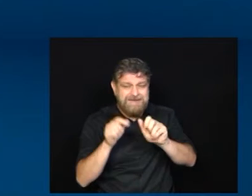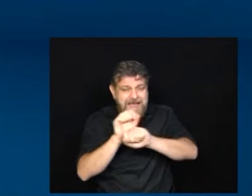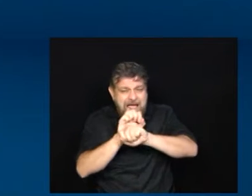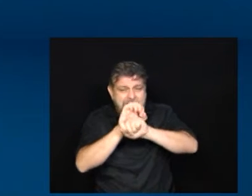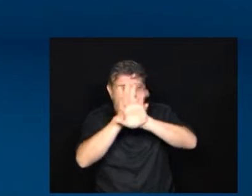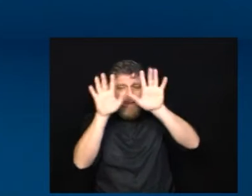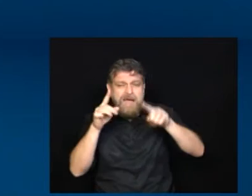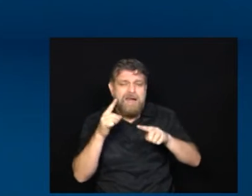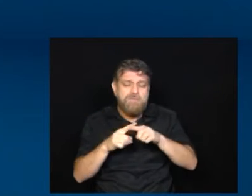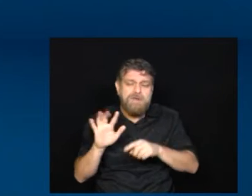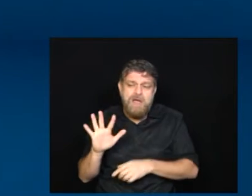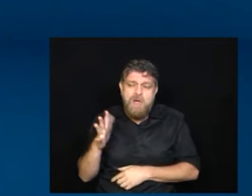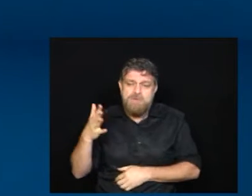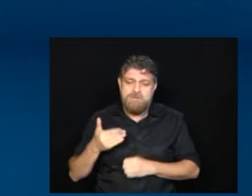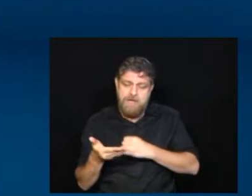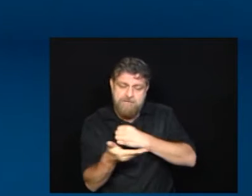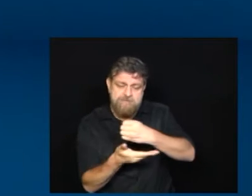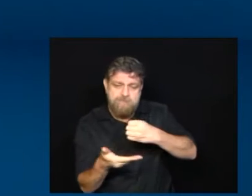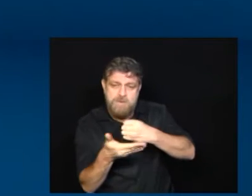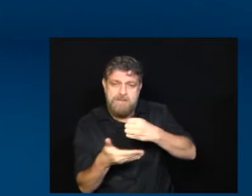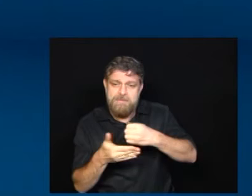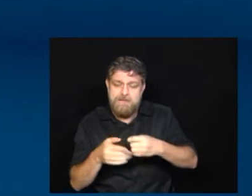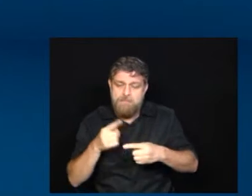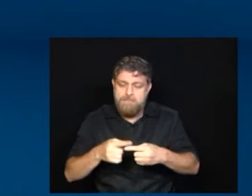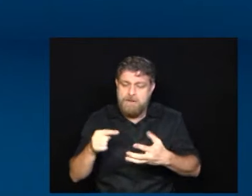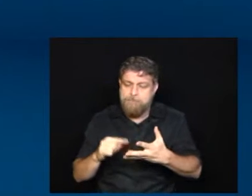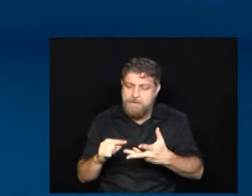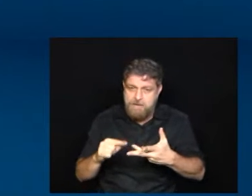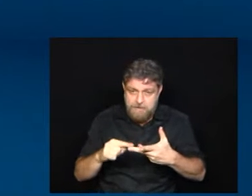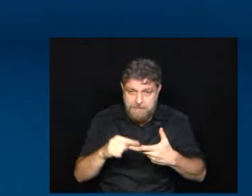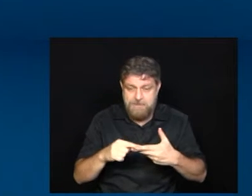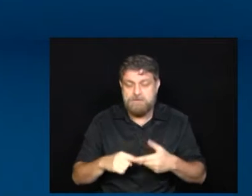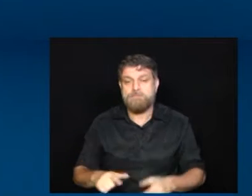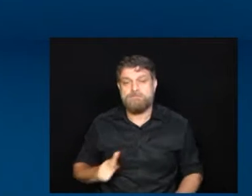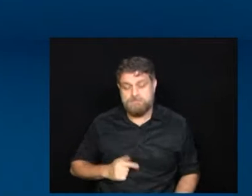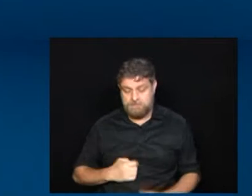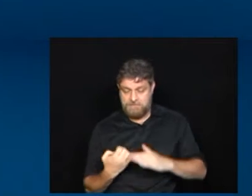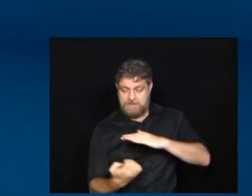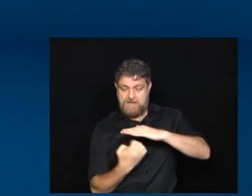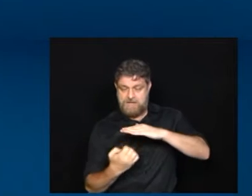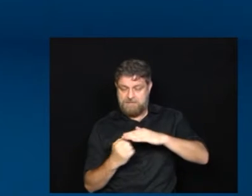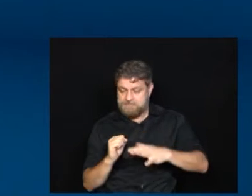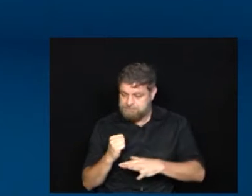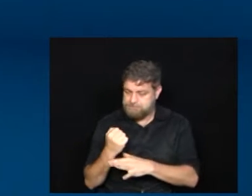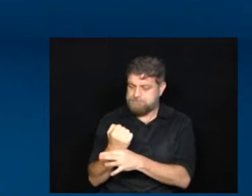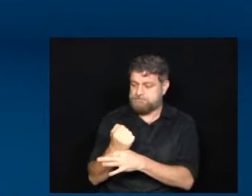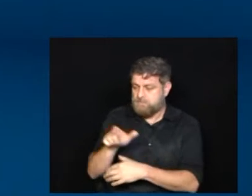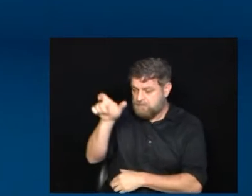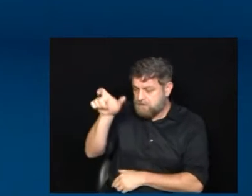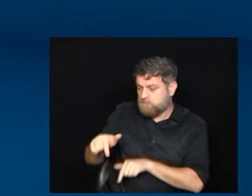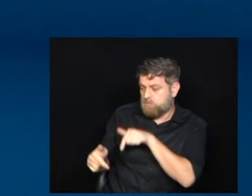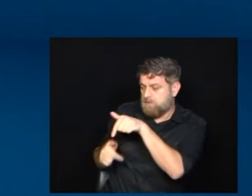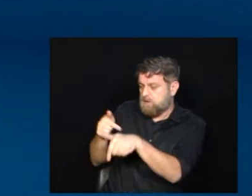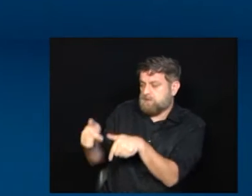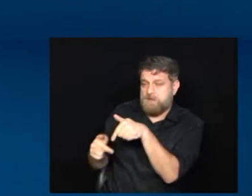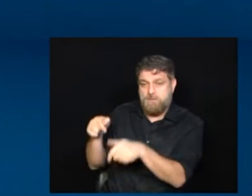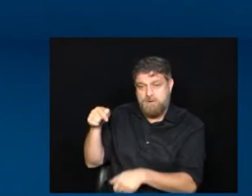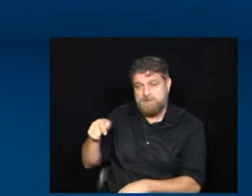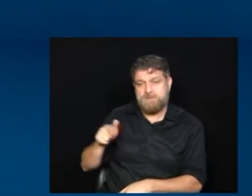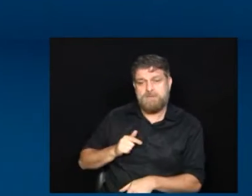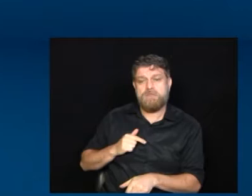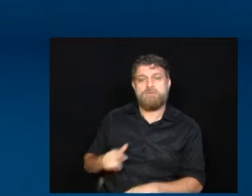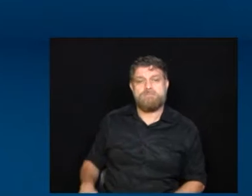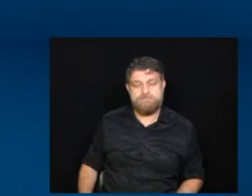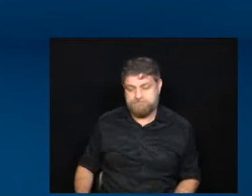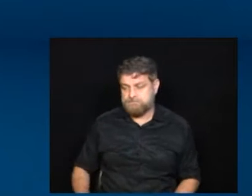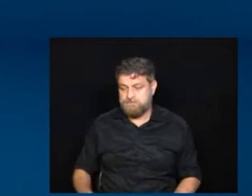e devidamente fundamentada do motivo. Além disso, a empresa deverá garantir ao prestador de serviço o exercício da